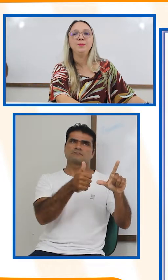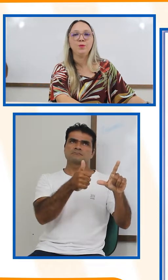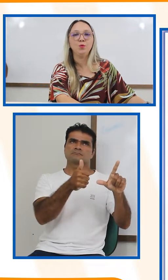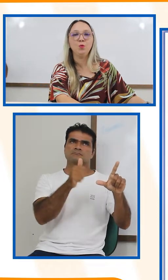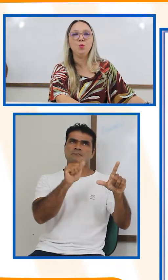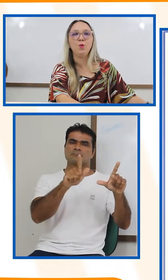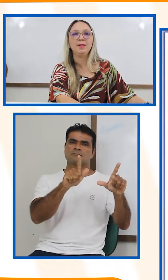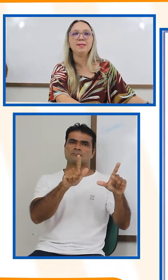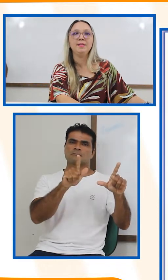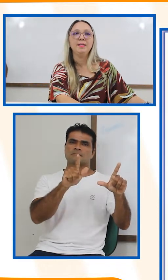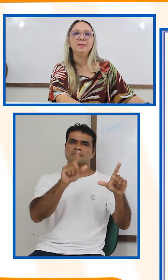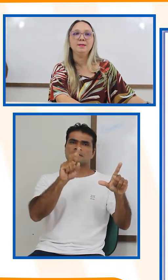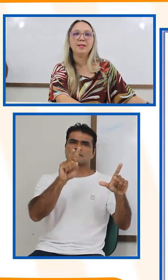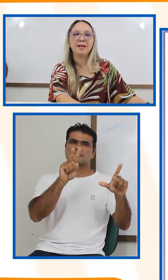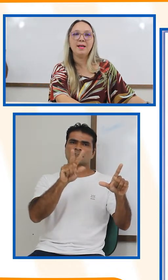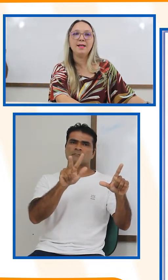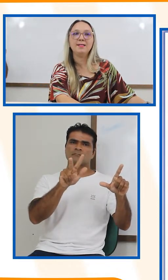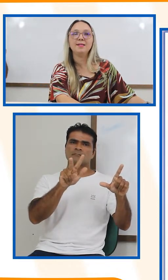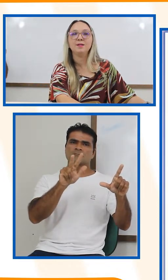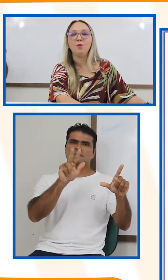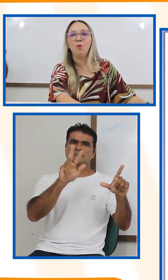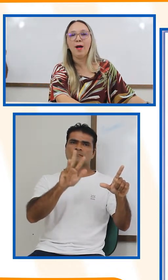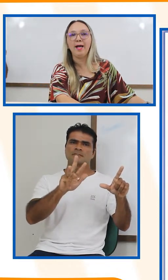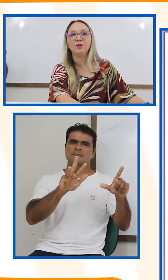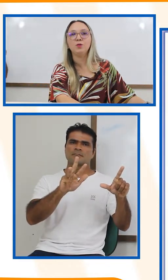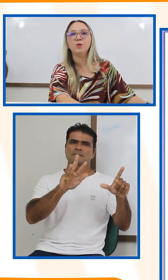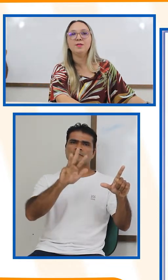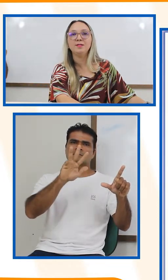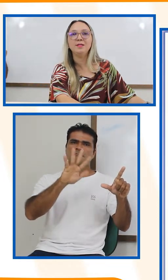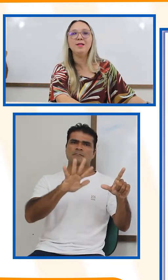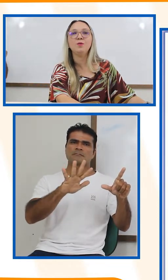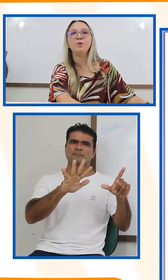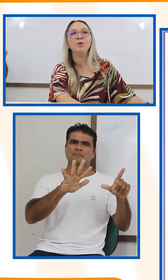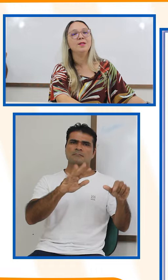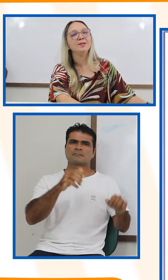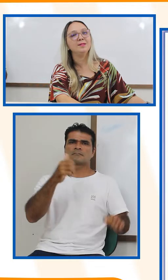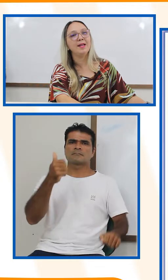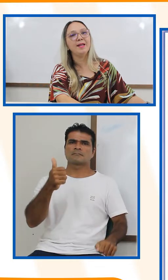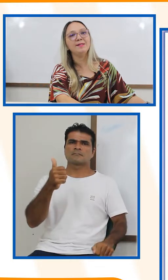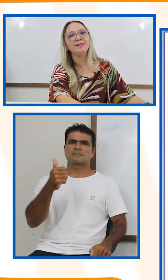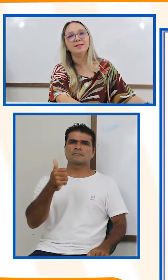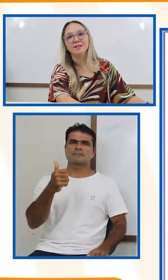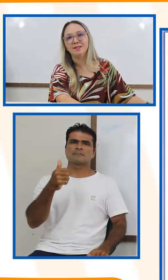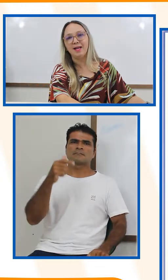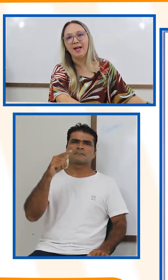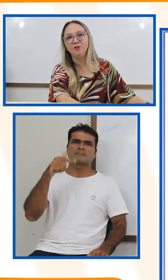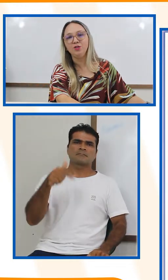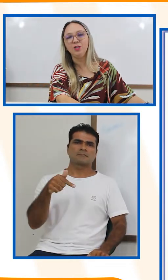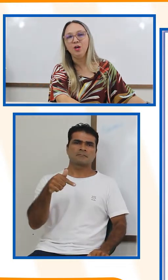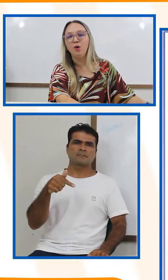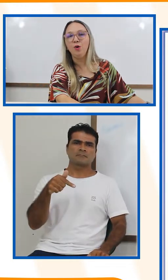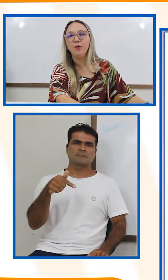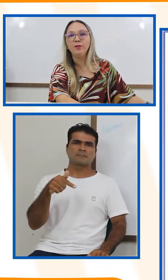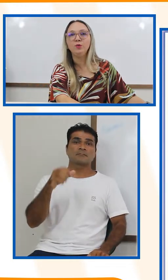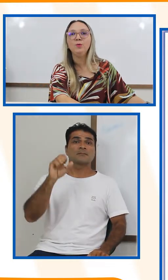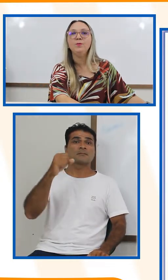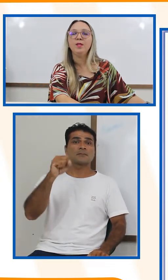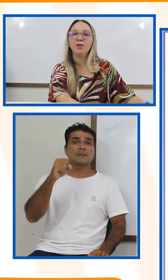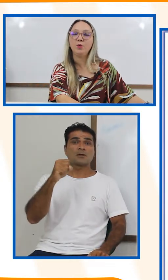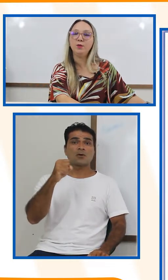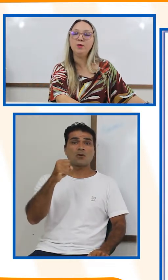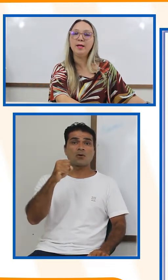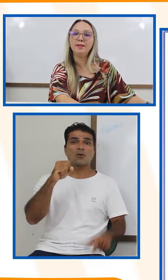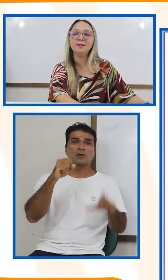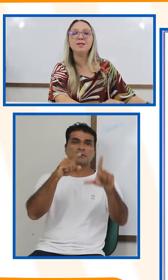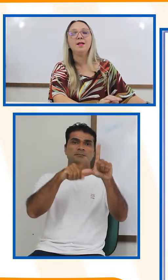Uma, duas, três, quatro, cinco, seis, sete, oito.